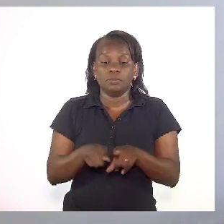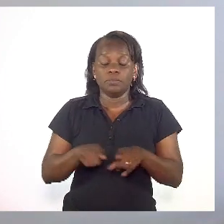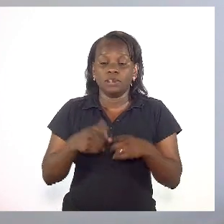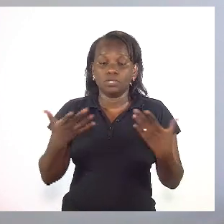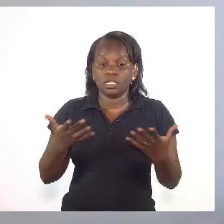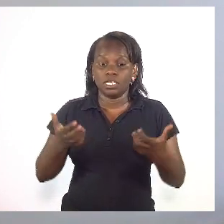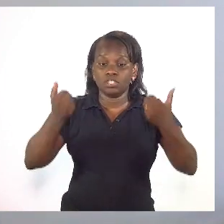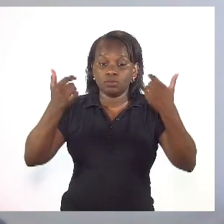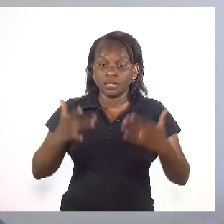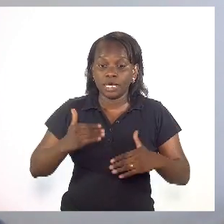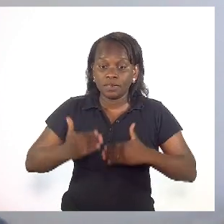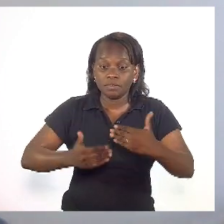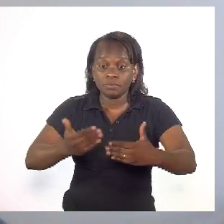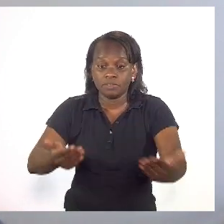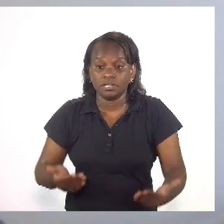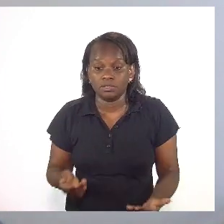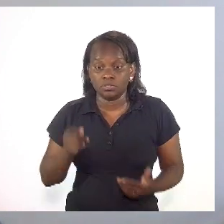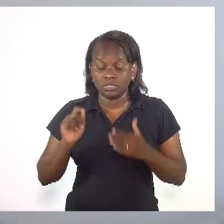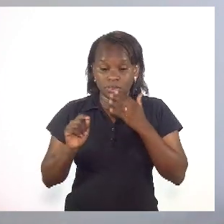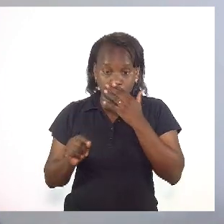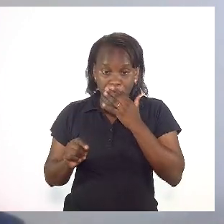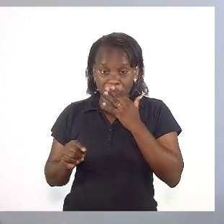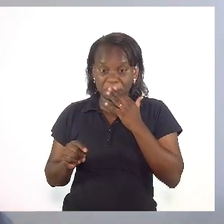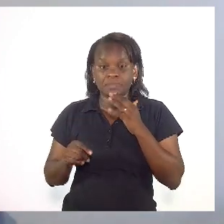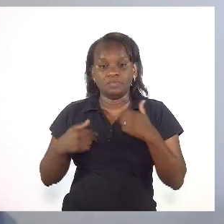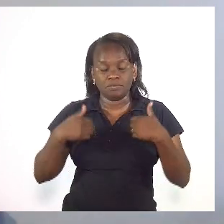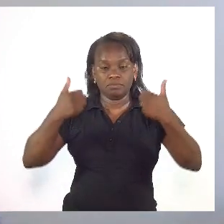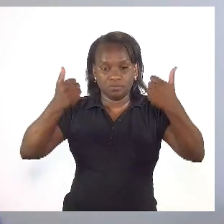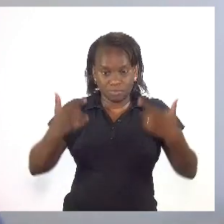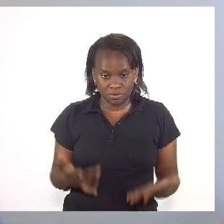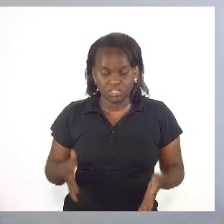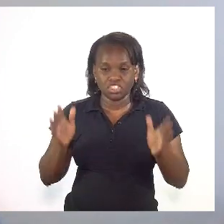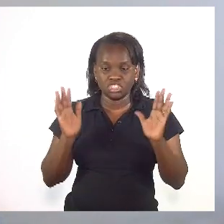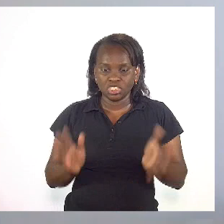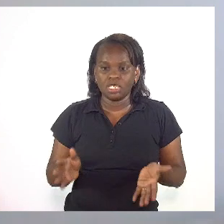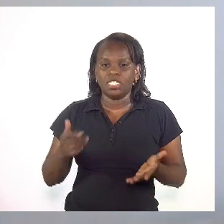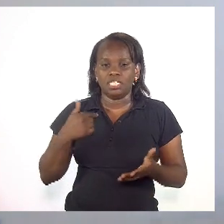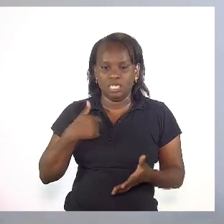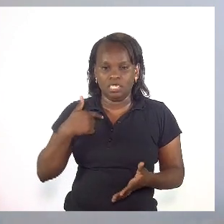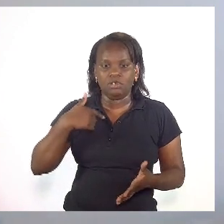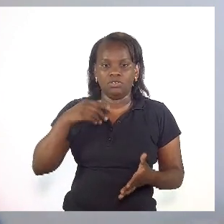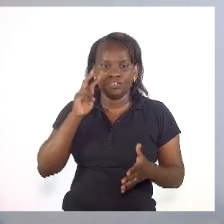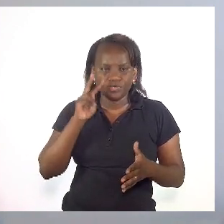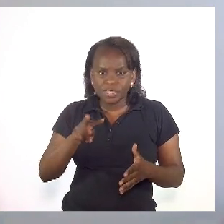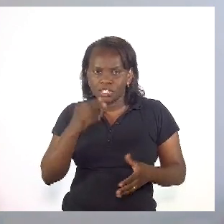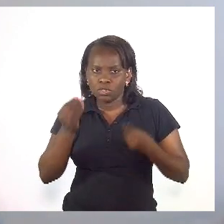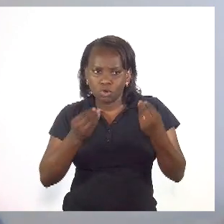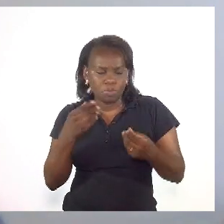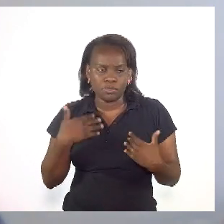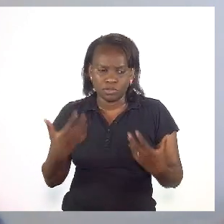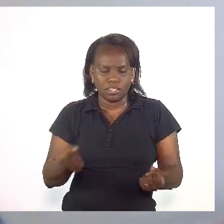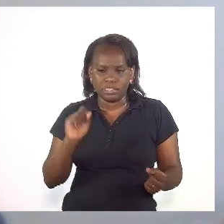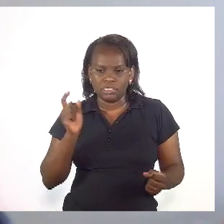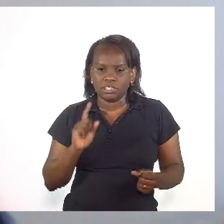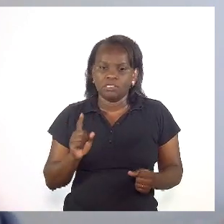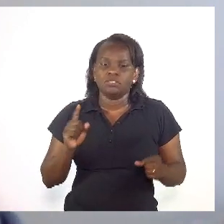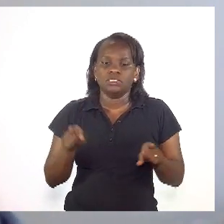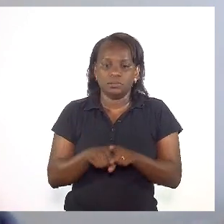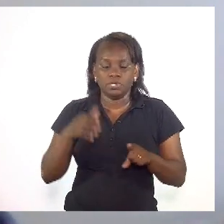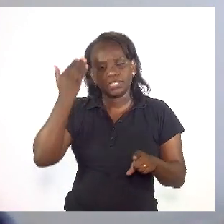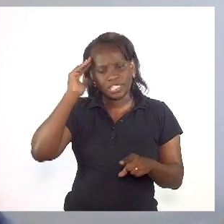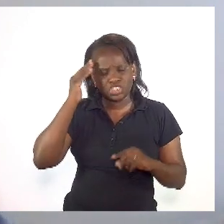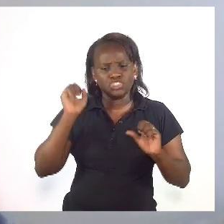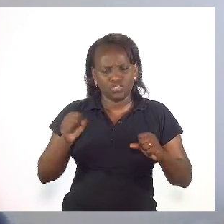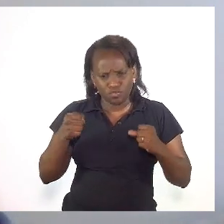queria avançar aqui, eu manifesto já a minha visão contrária, entendendo os